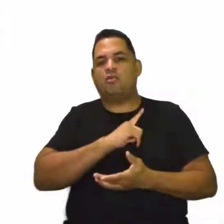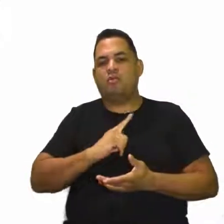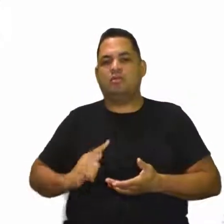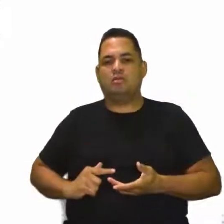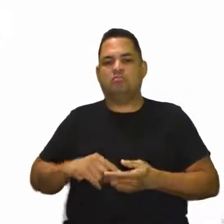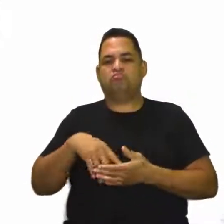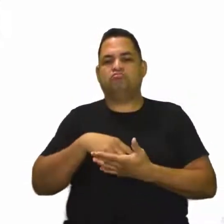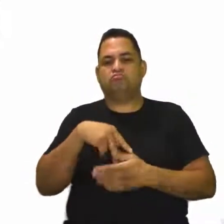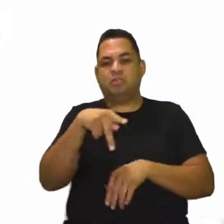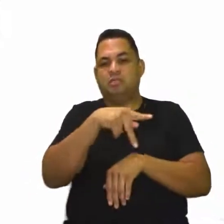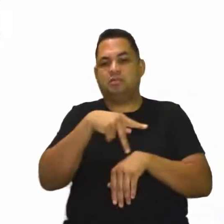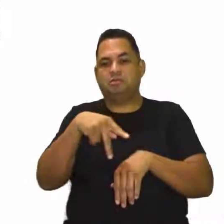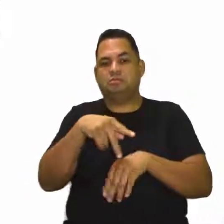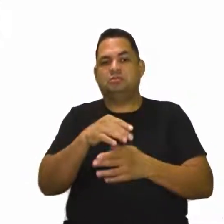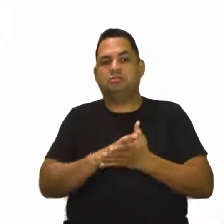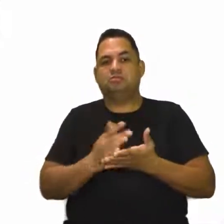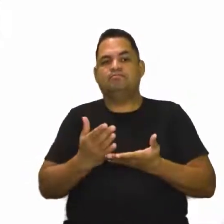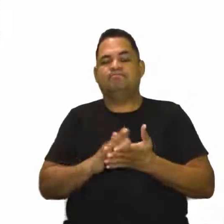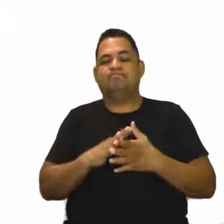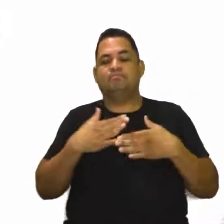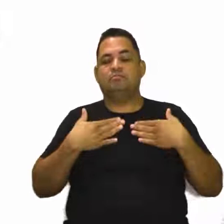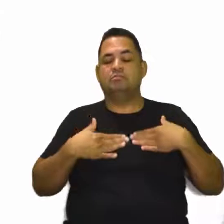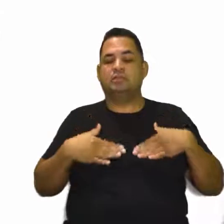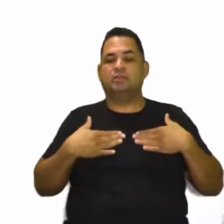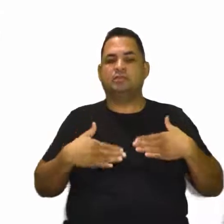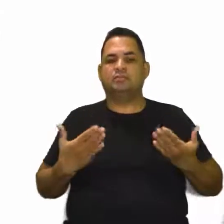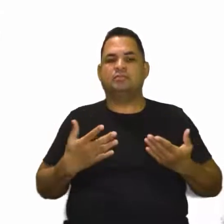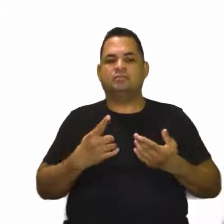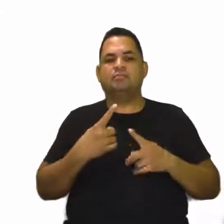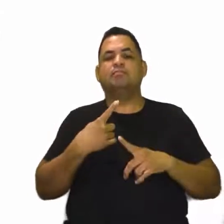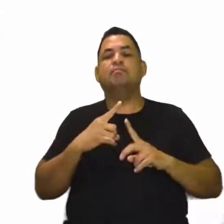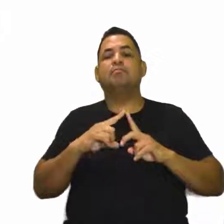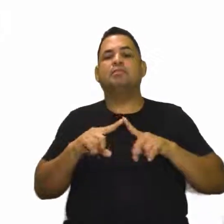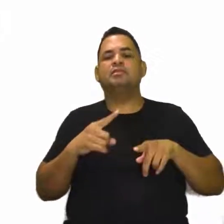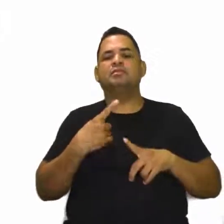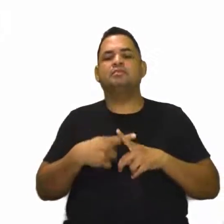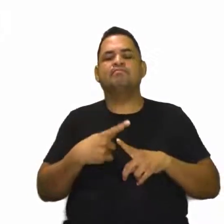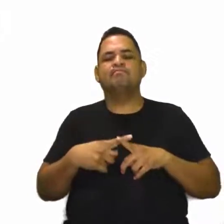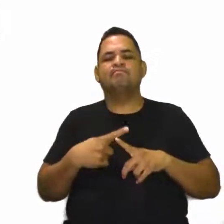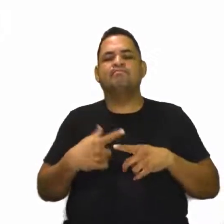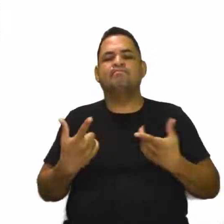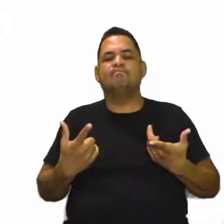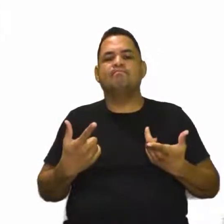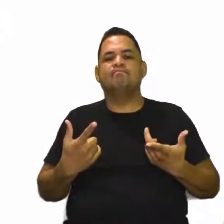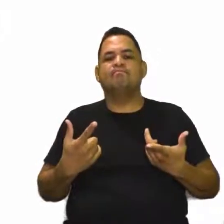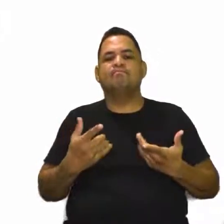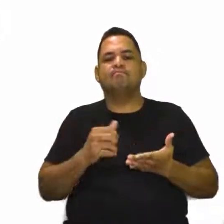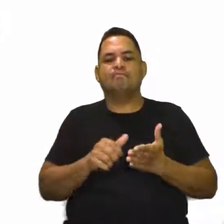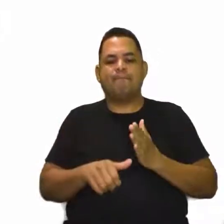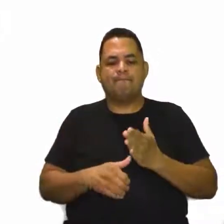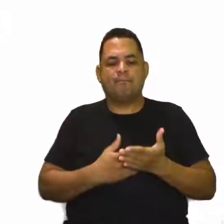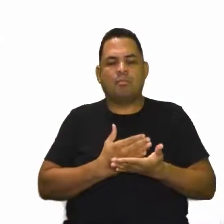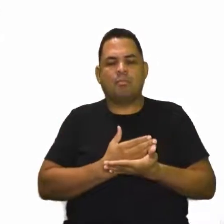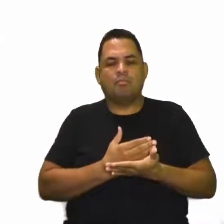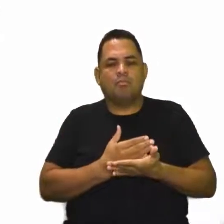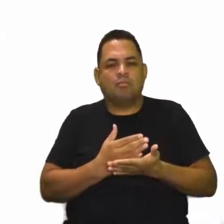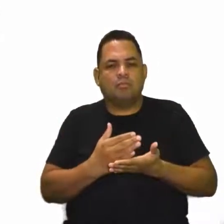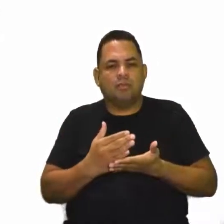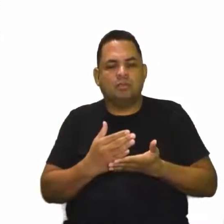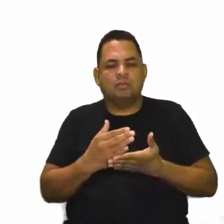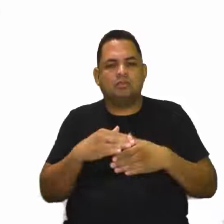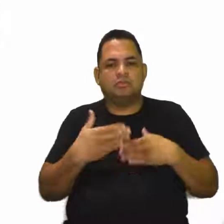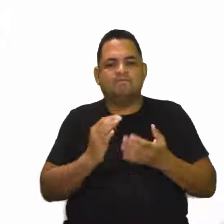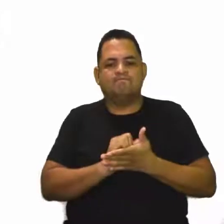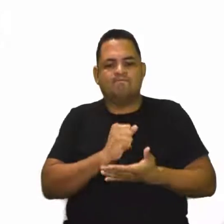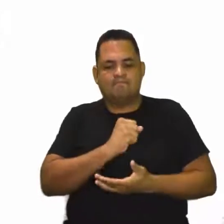país de forma tranquila. Mas sabe por quê? Porque no primeiro momento aí,